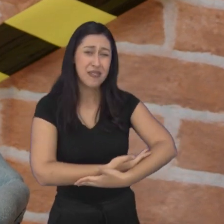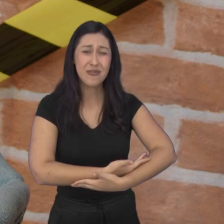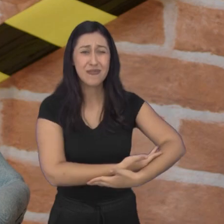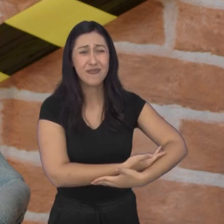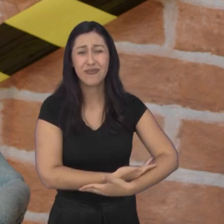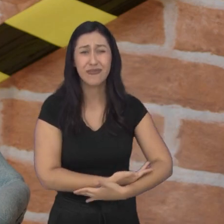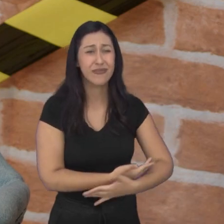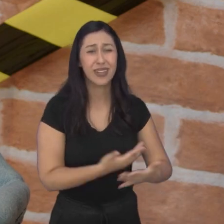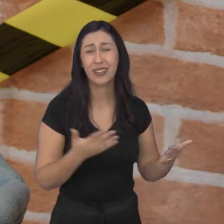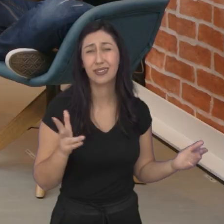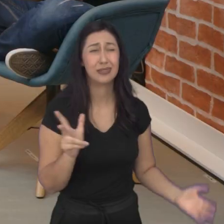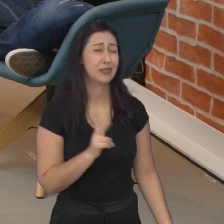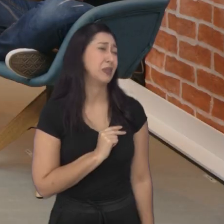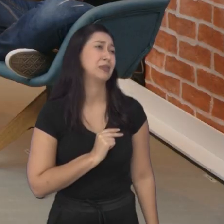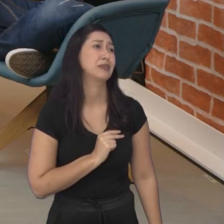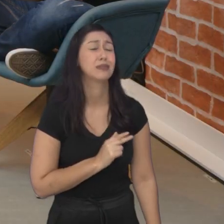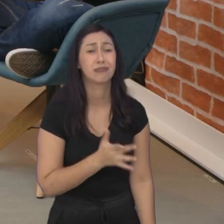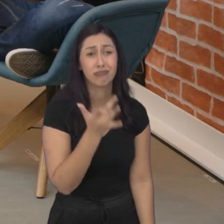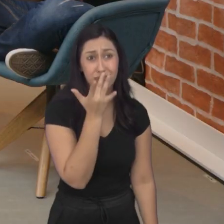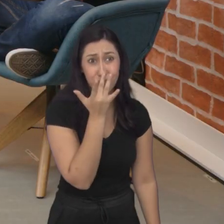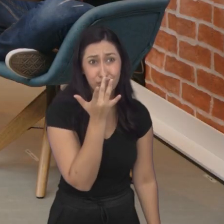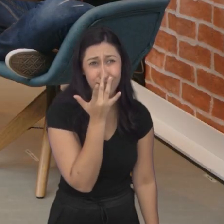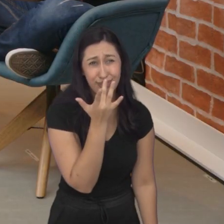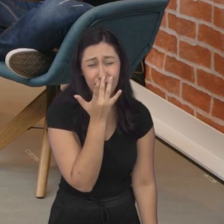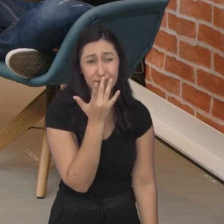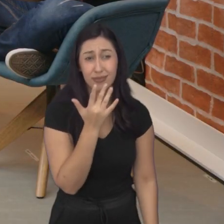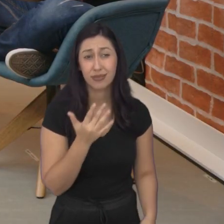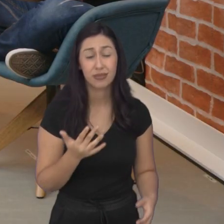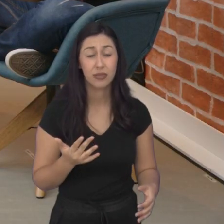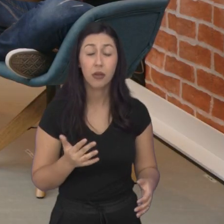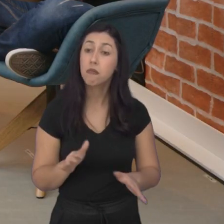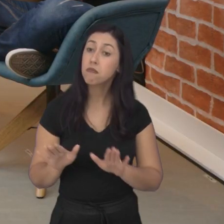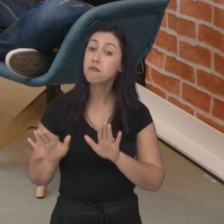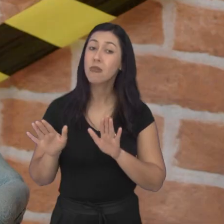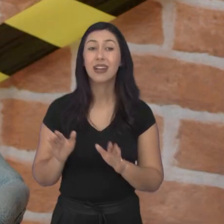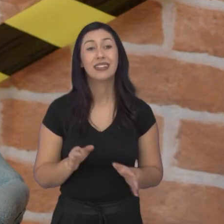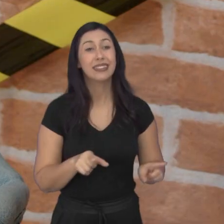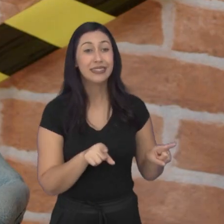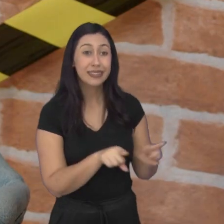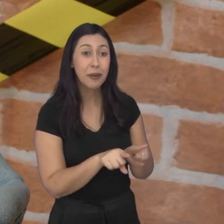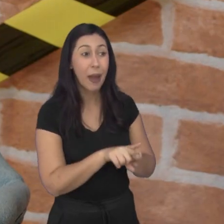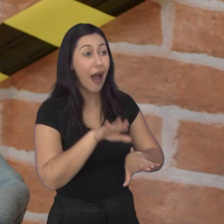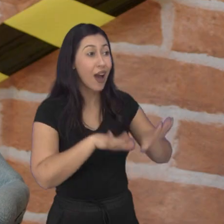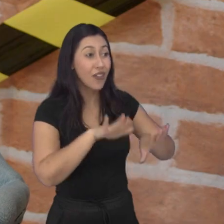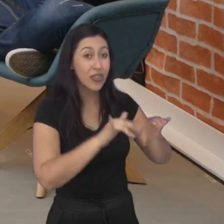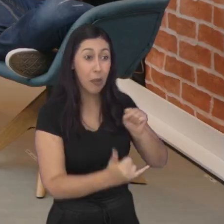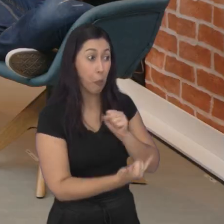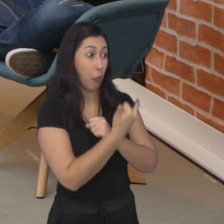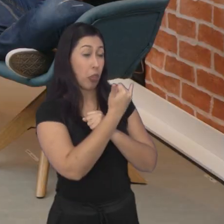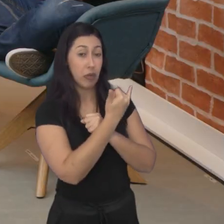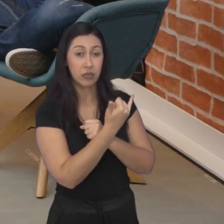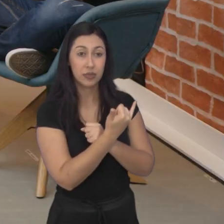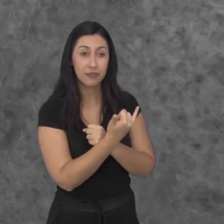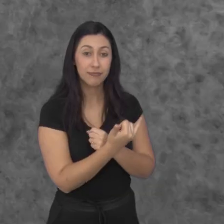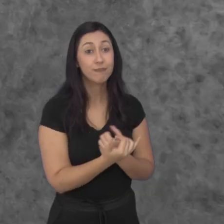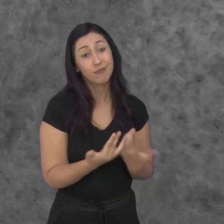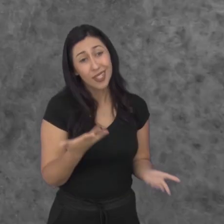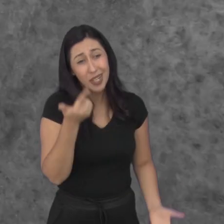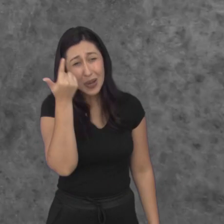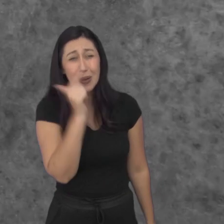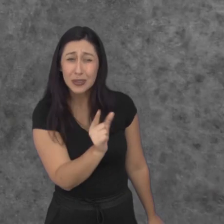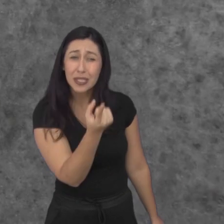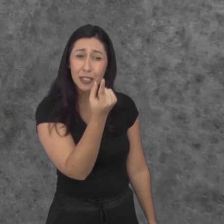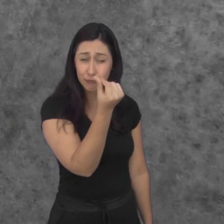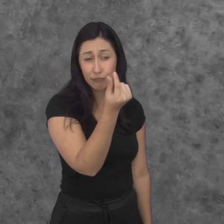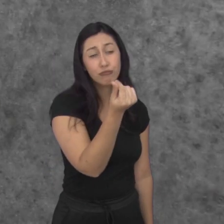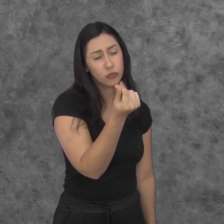bebê Não tudo é só igual. praia, Nossa, era muito chato, cara. E Mas você fazia... você tomava uns ter um calotes retorno de vez em financeiro. quando. Mas você ganha, dava